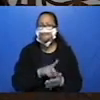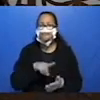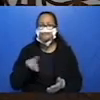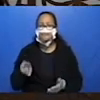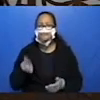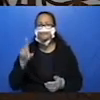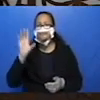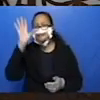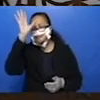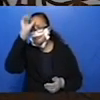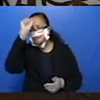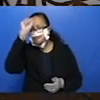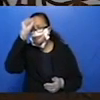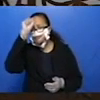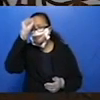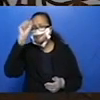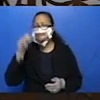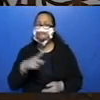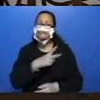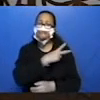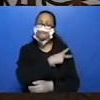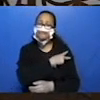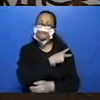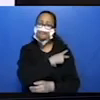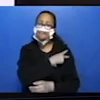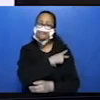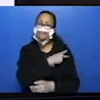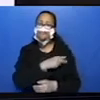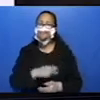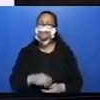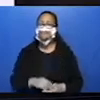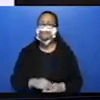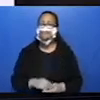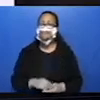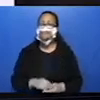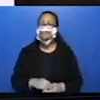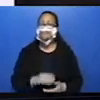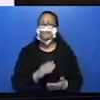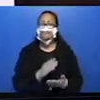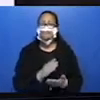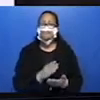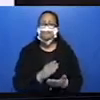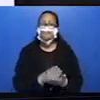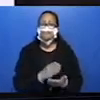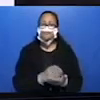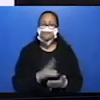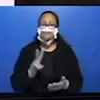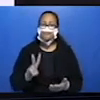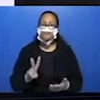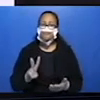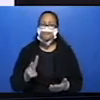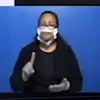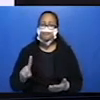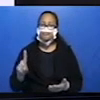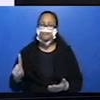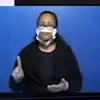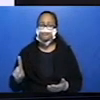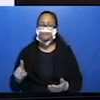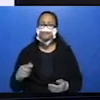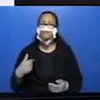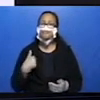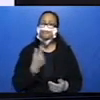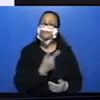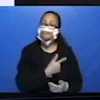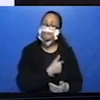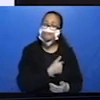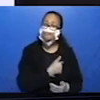aprendeu. Matéria, olha lá, do segundo ano. Página 211. Nós já vimos